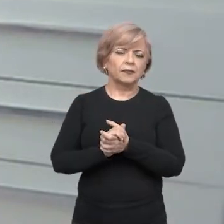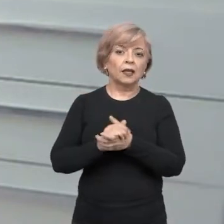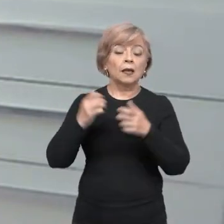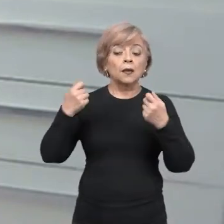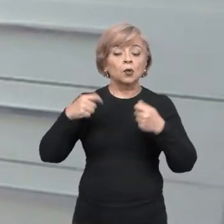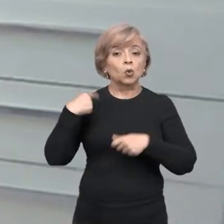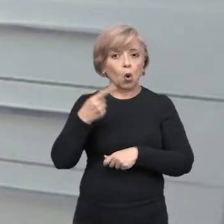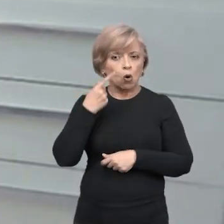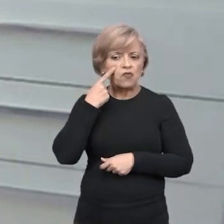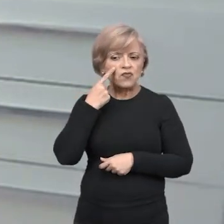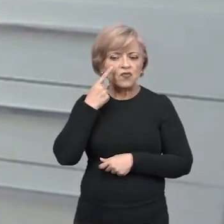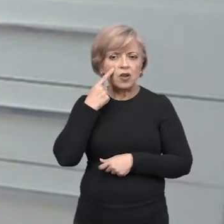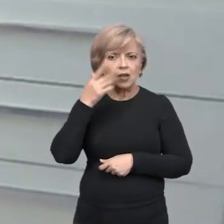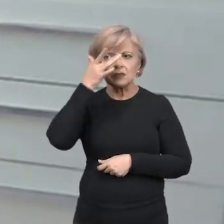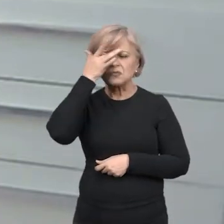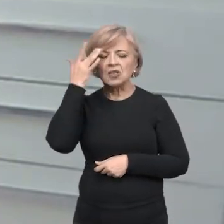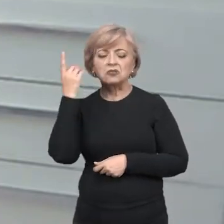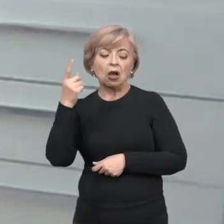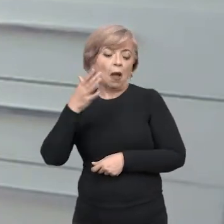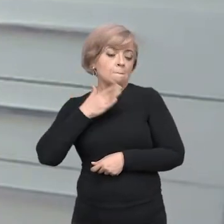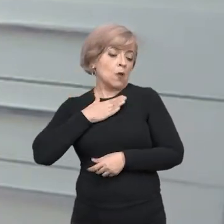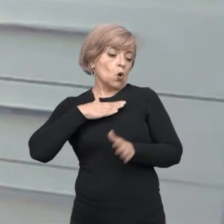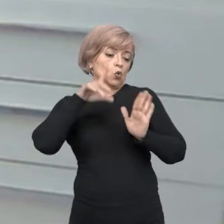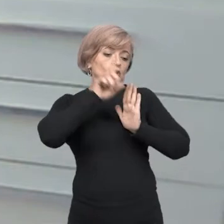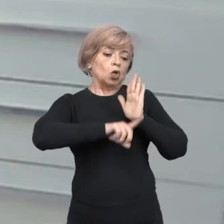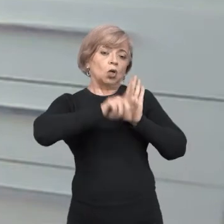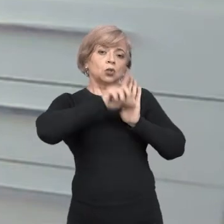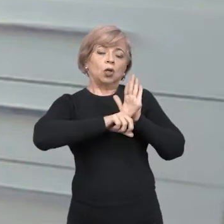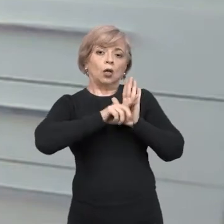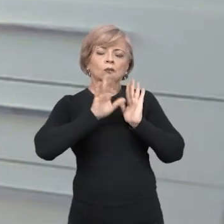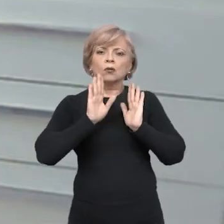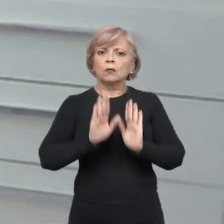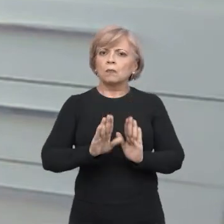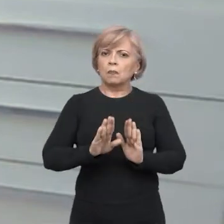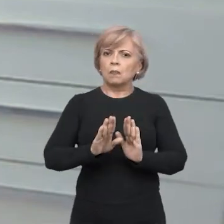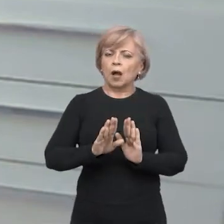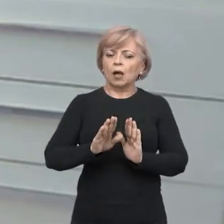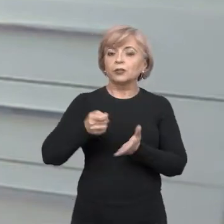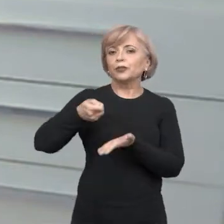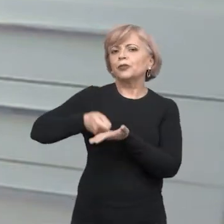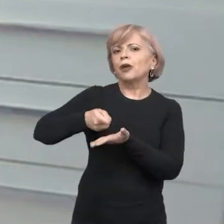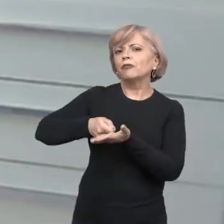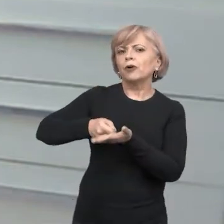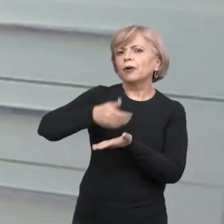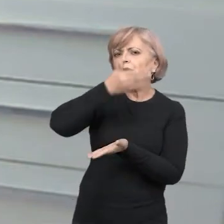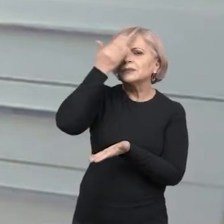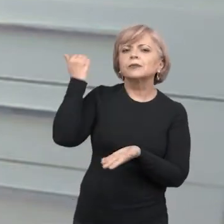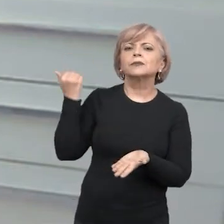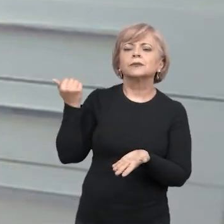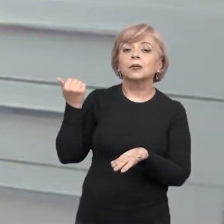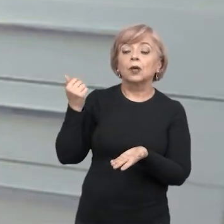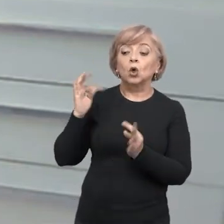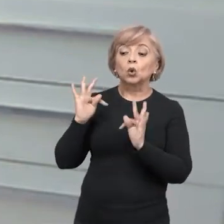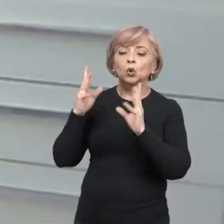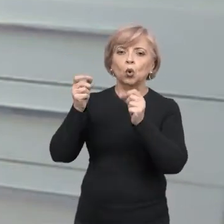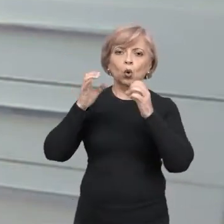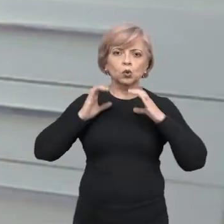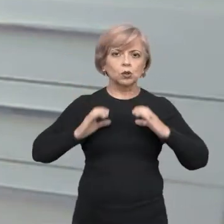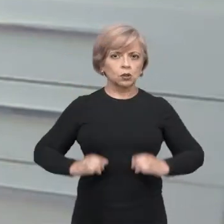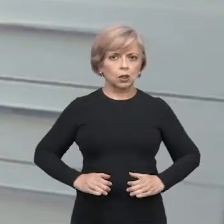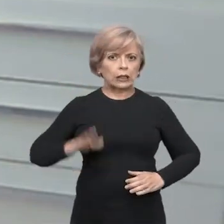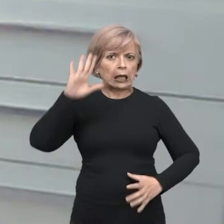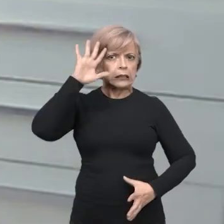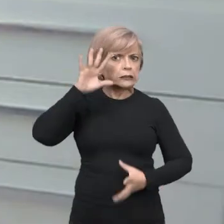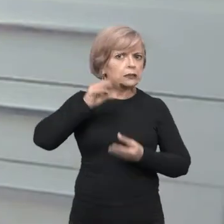muito todas as pessoas dizerem os meus direitos e obrigações não